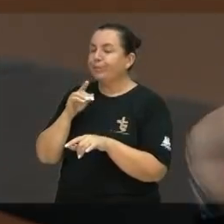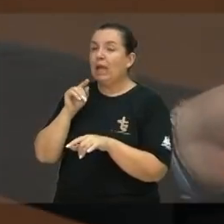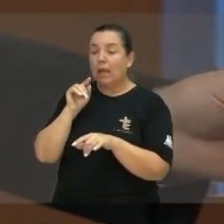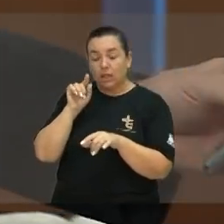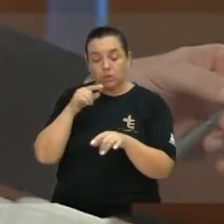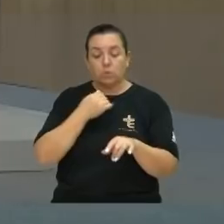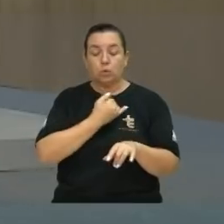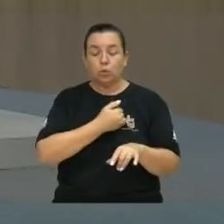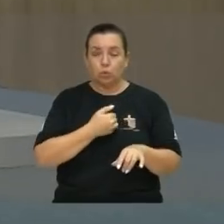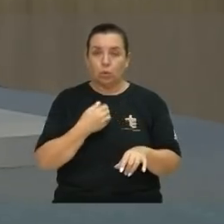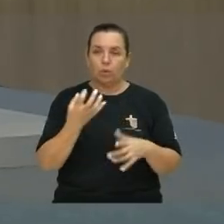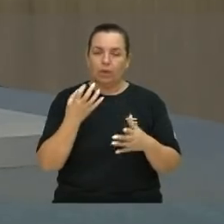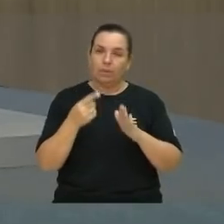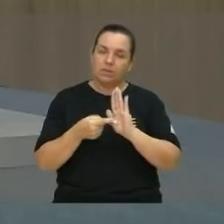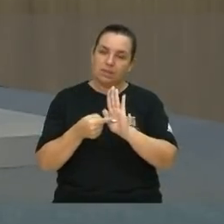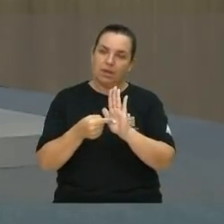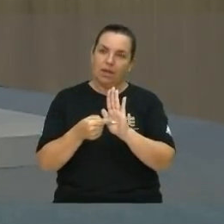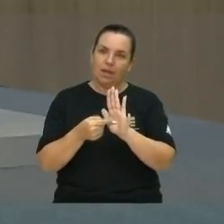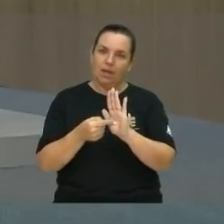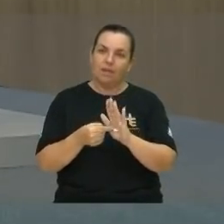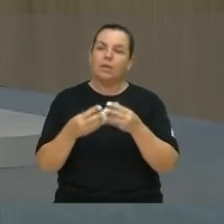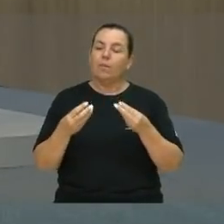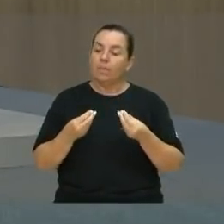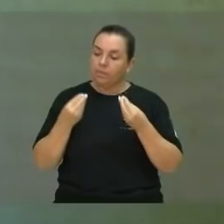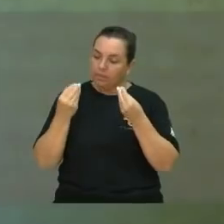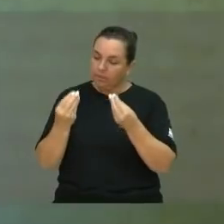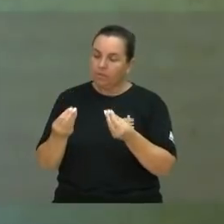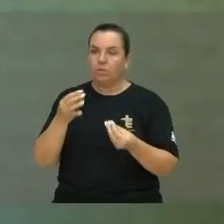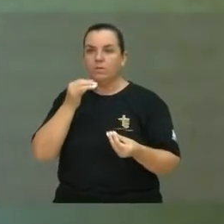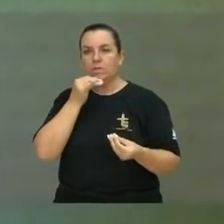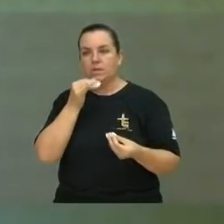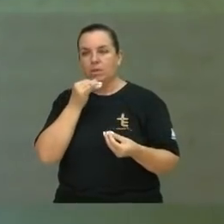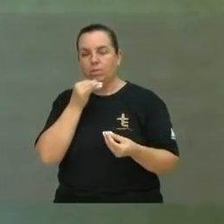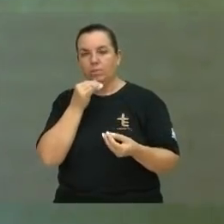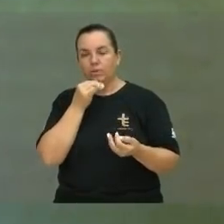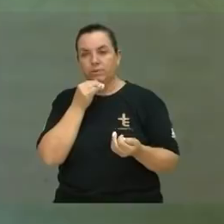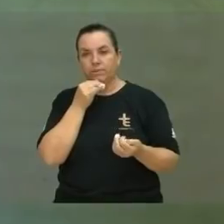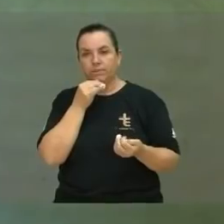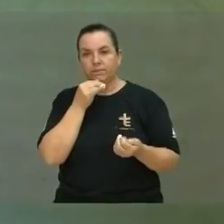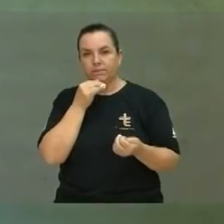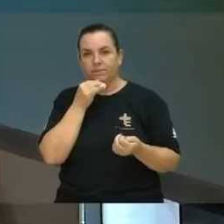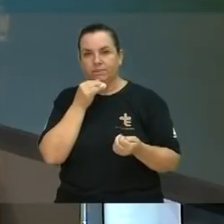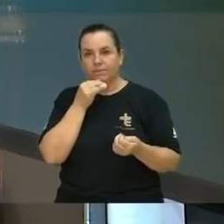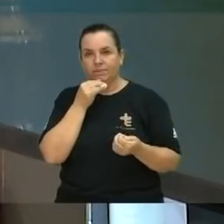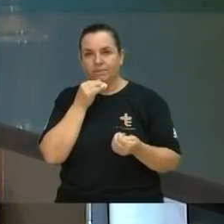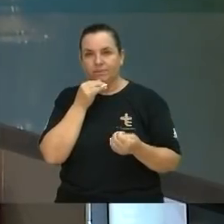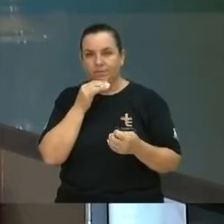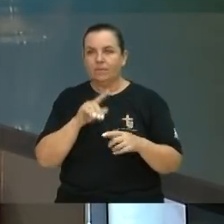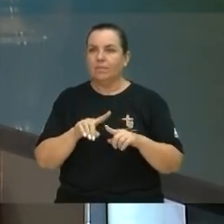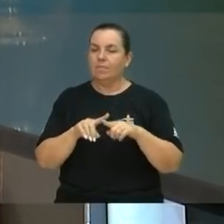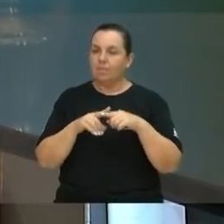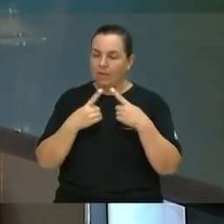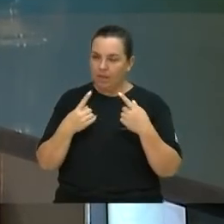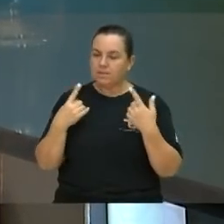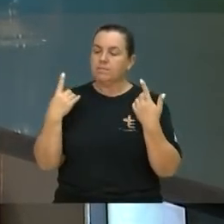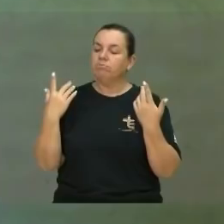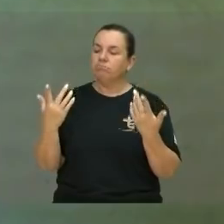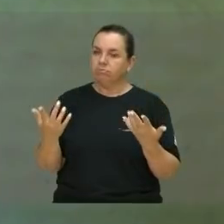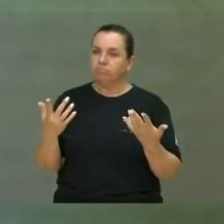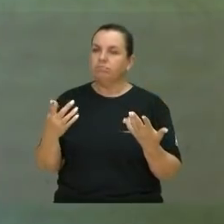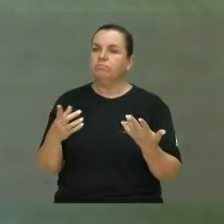leitor davis um exemplo aqui foi traduzido por exemplo é mas literalmente